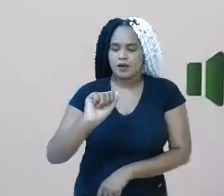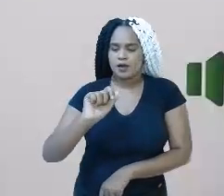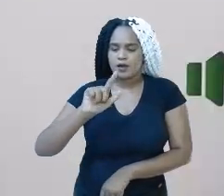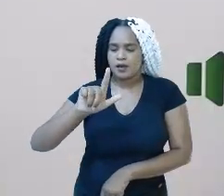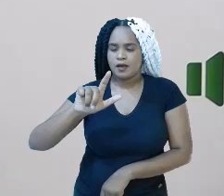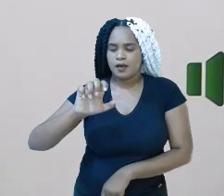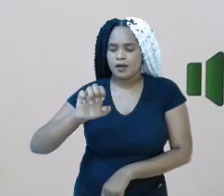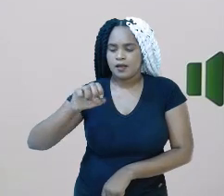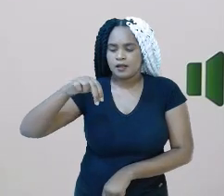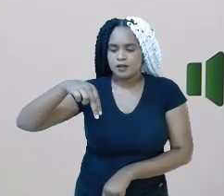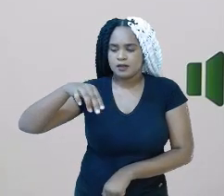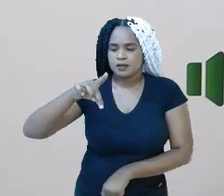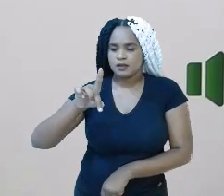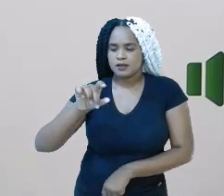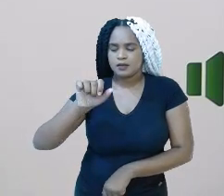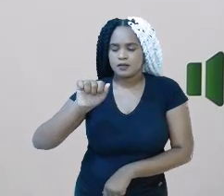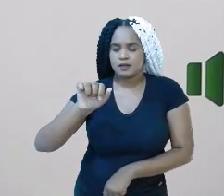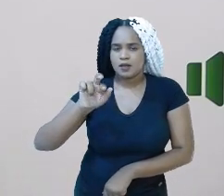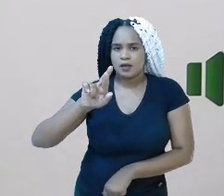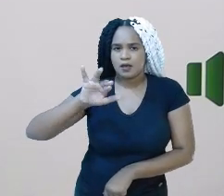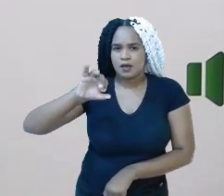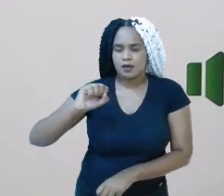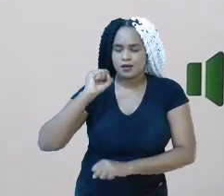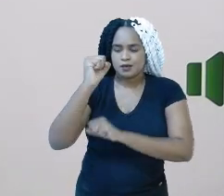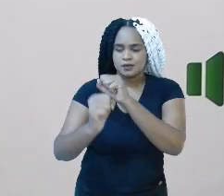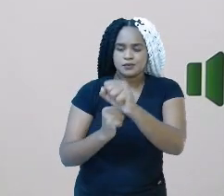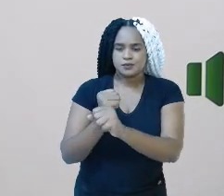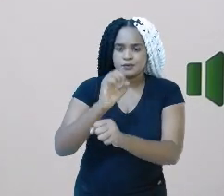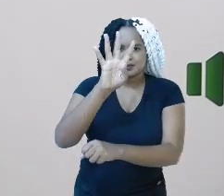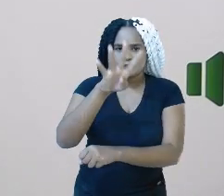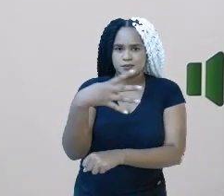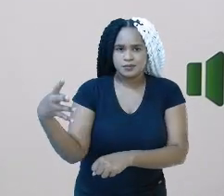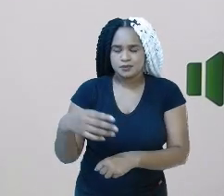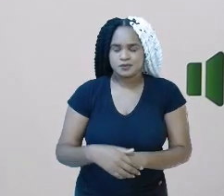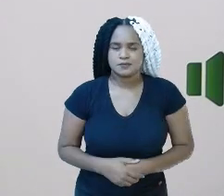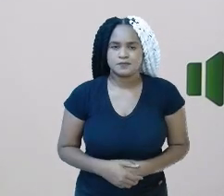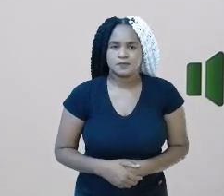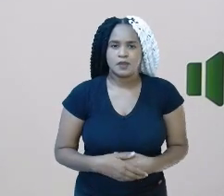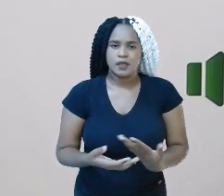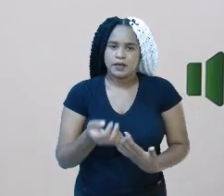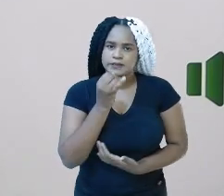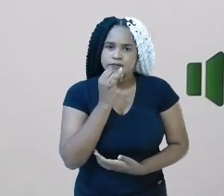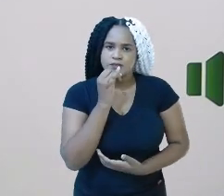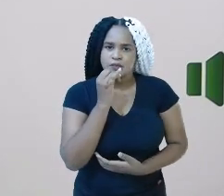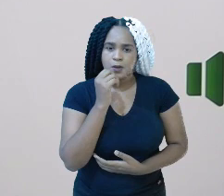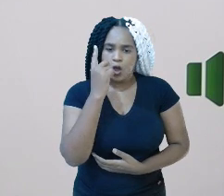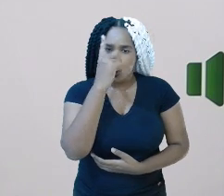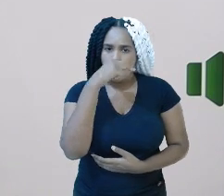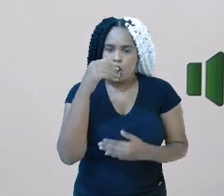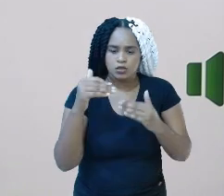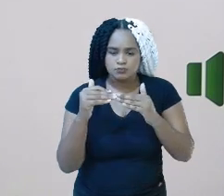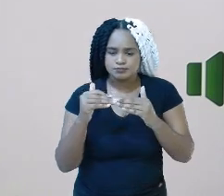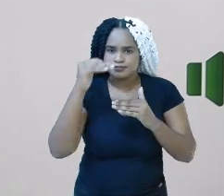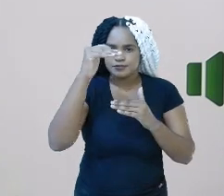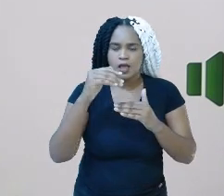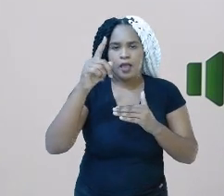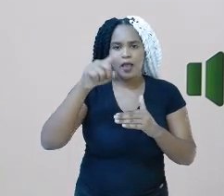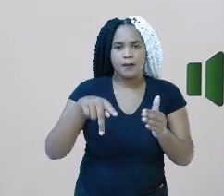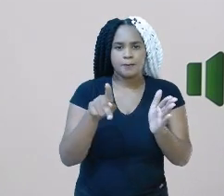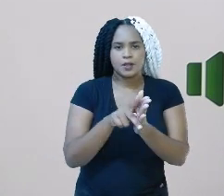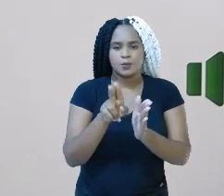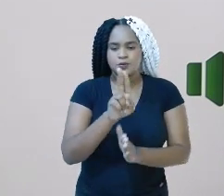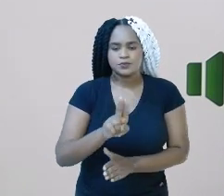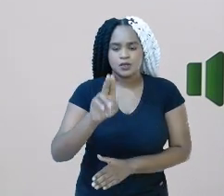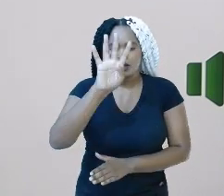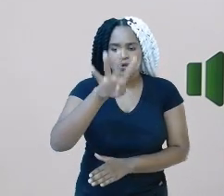calendário, ele nos auxilia quando a gente passa, por exemplo, da medição das horas. Aí aqui, nesse calendário,